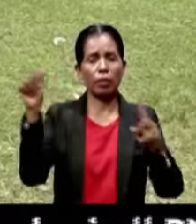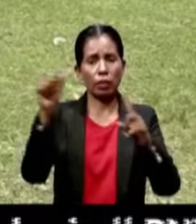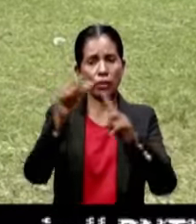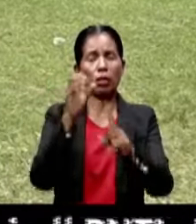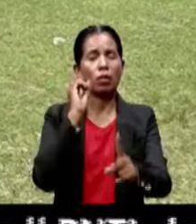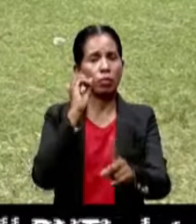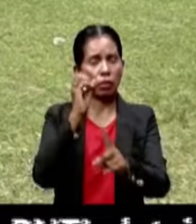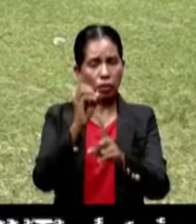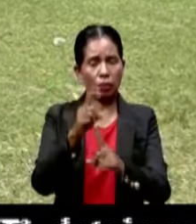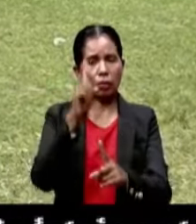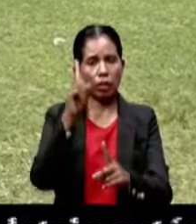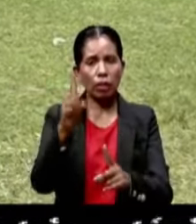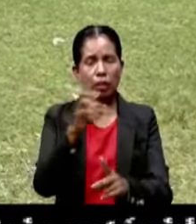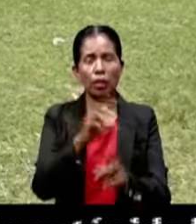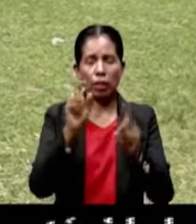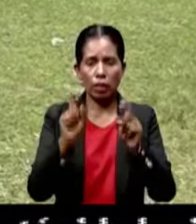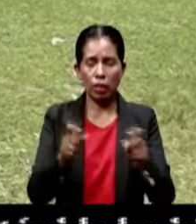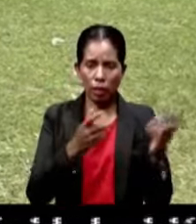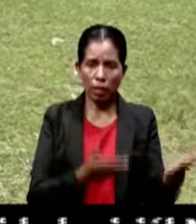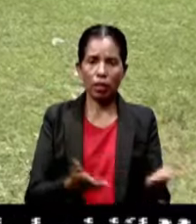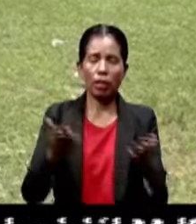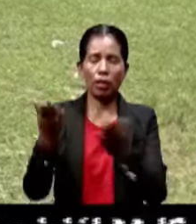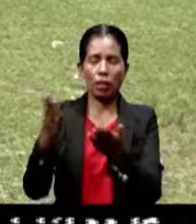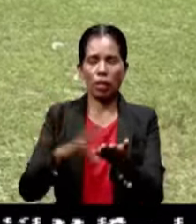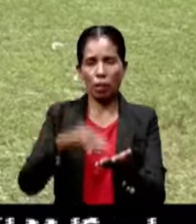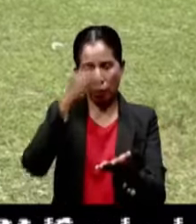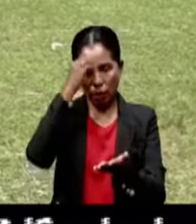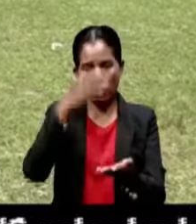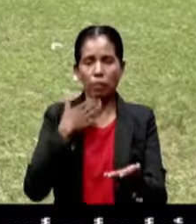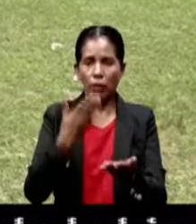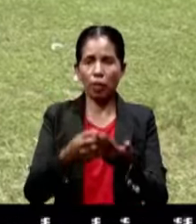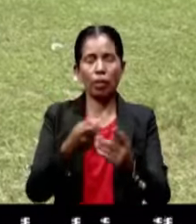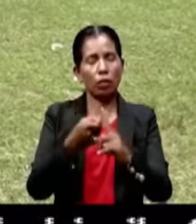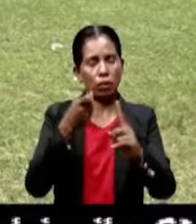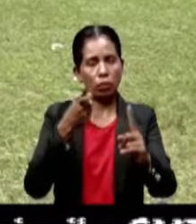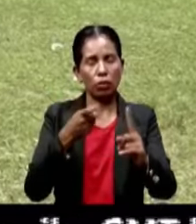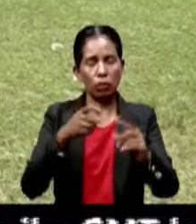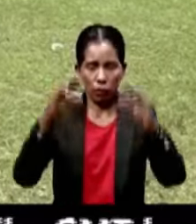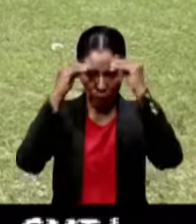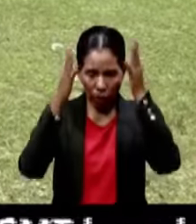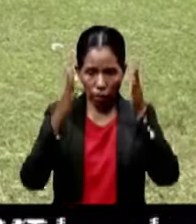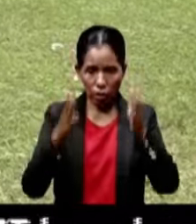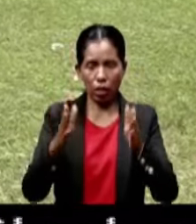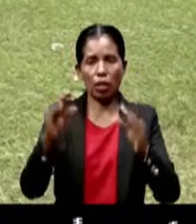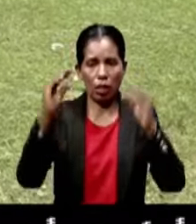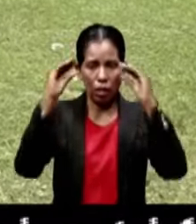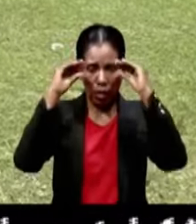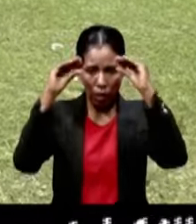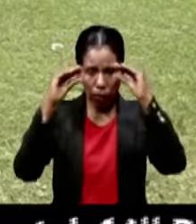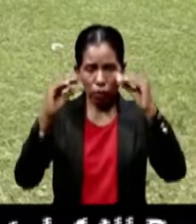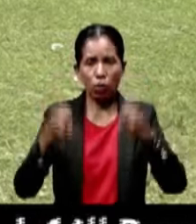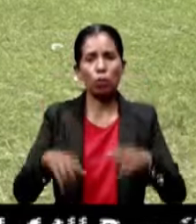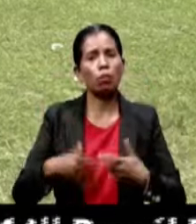objetivo idanema que tem que elevar a qualidade de aprendizagem. Lihus o método cada manorinha, ou então, maka bele